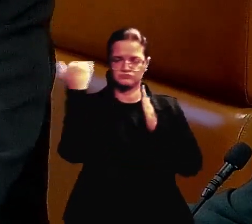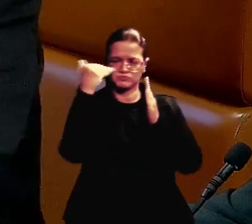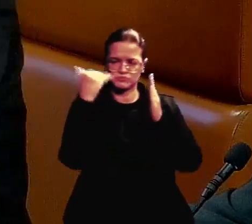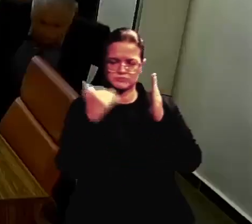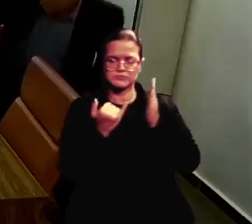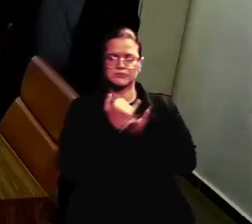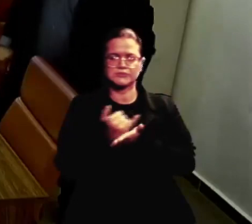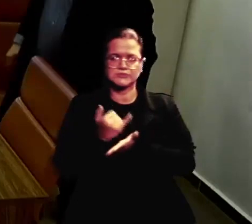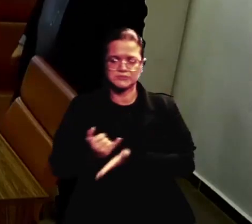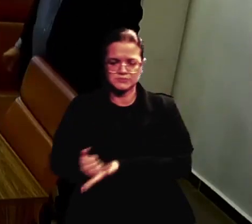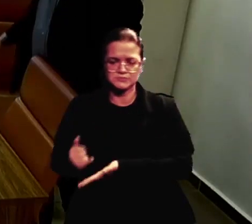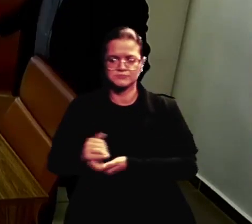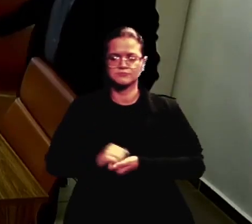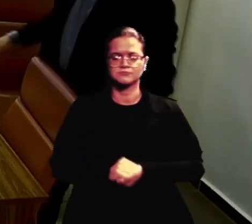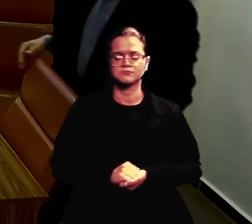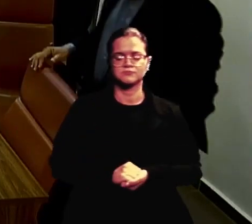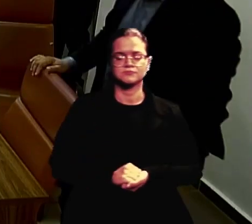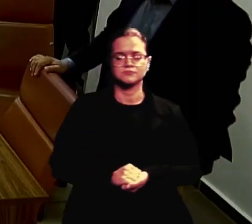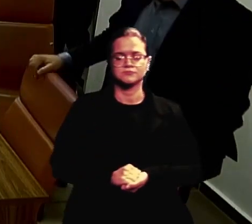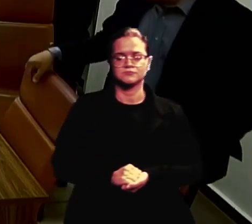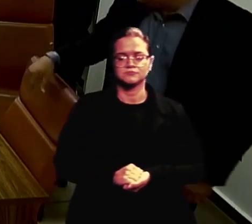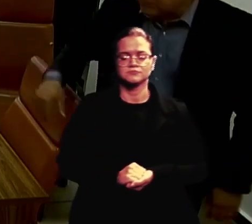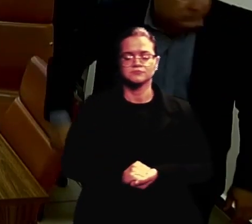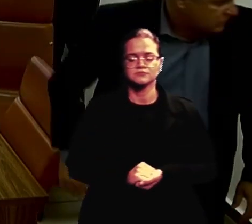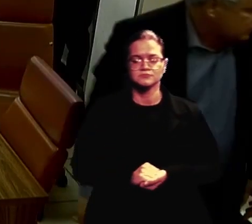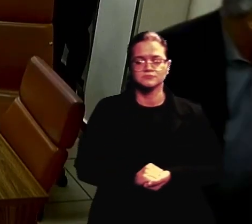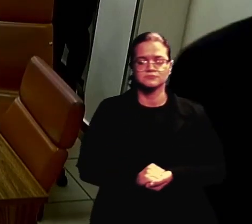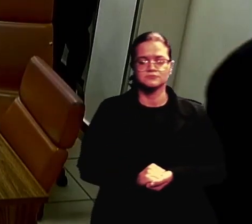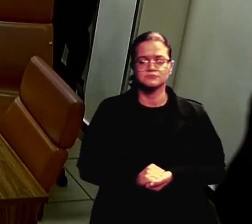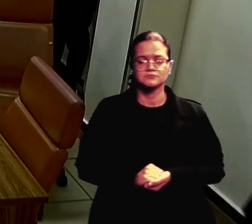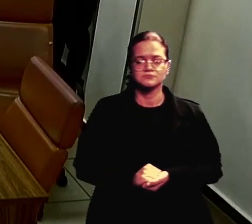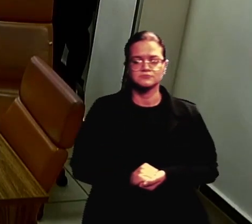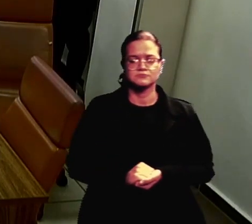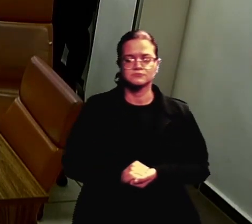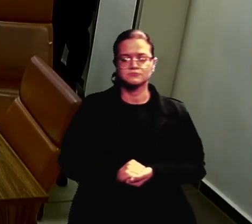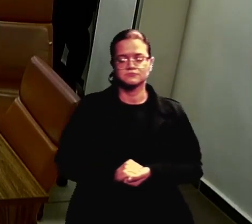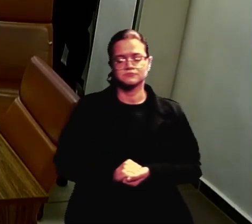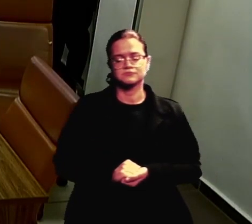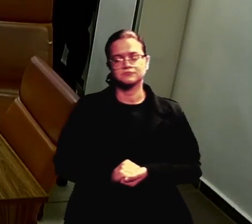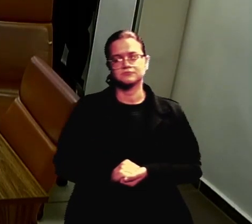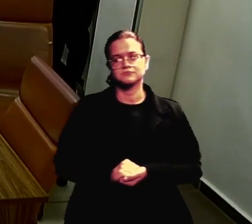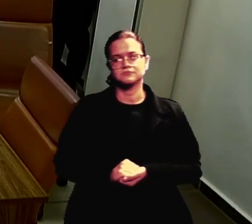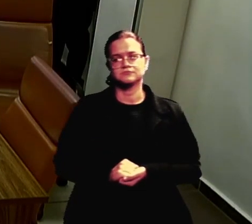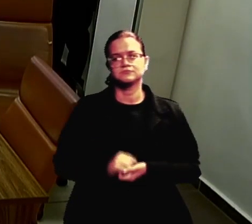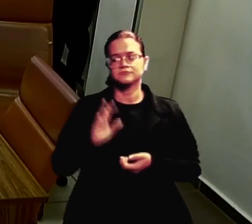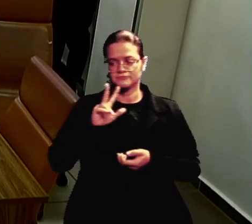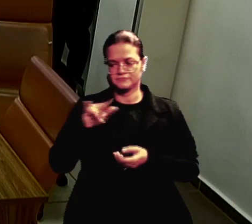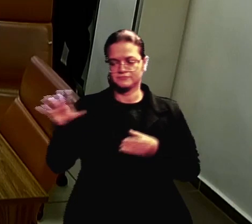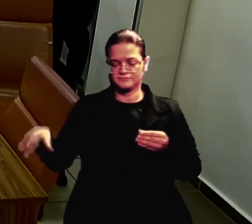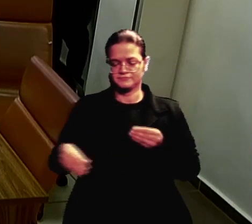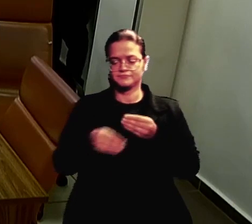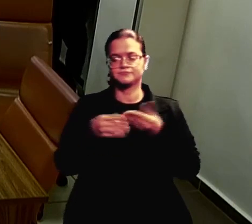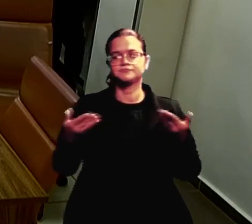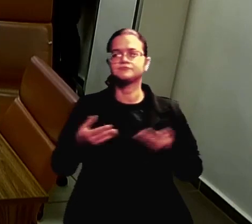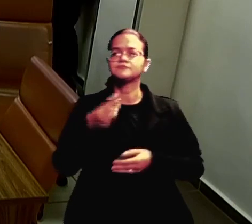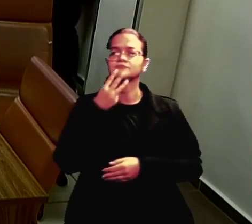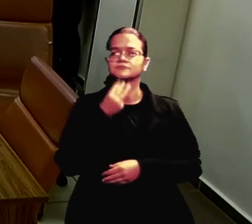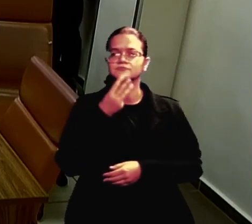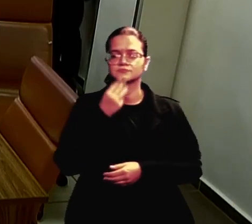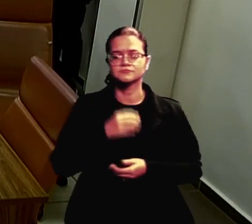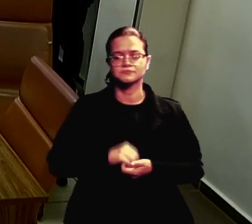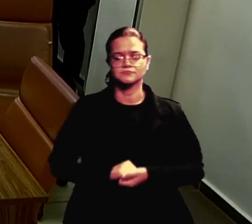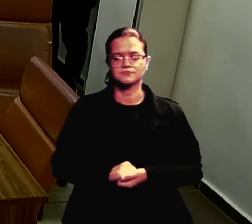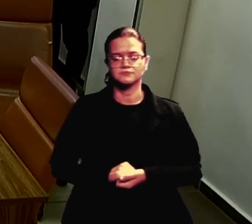ordem das inscrições. E apresento vereador, aqui o nosso. Ok. Será juntado meu amigo vereador Mauro Rubem. Vereador William Veloso, com a